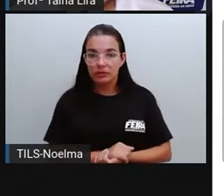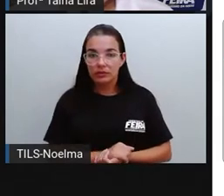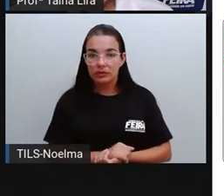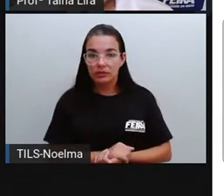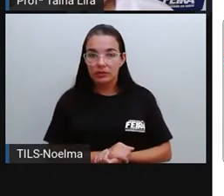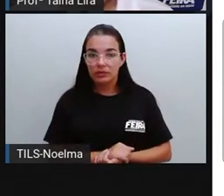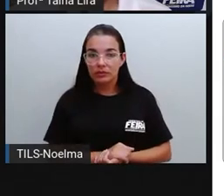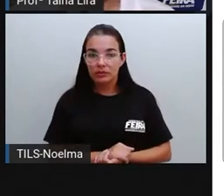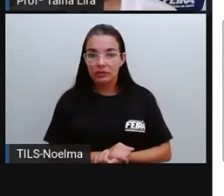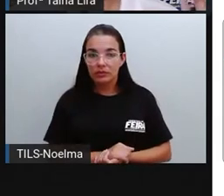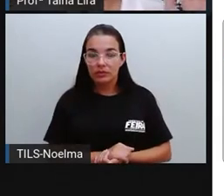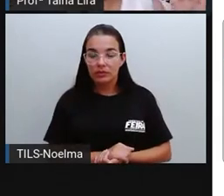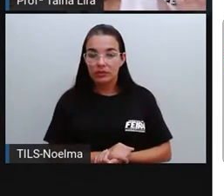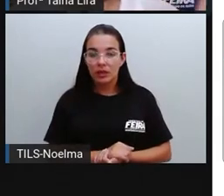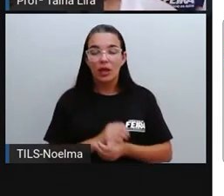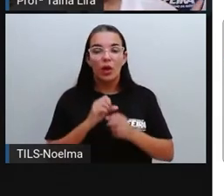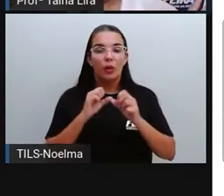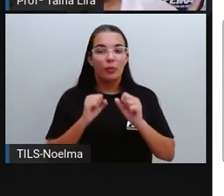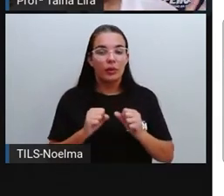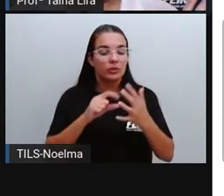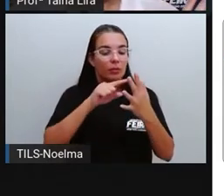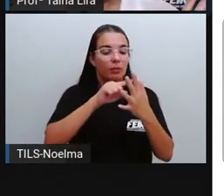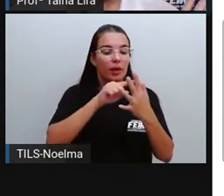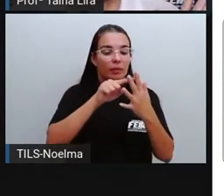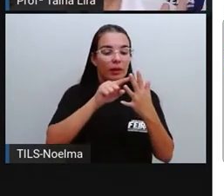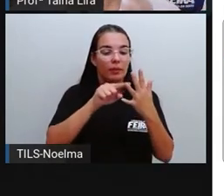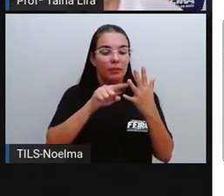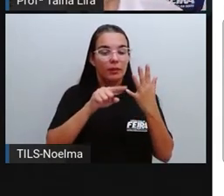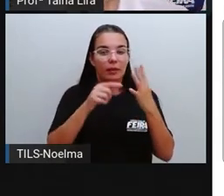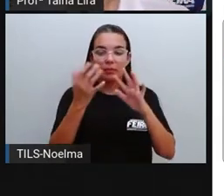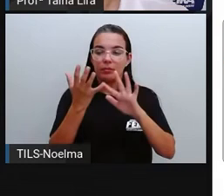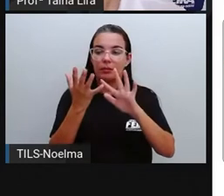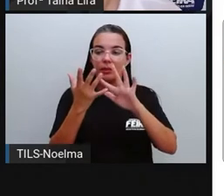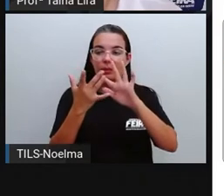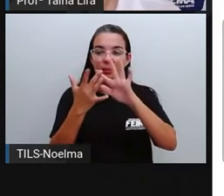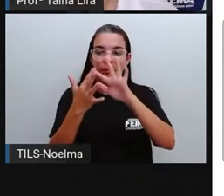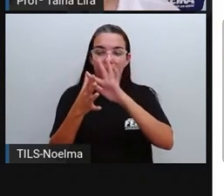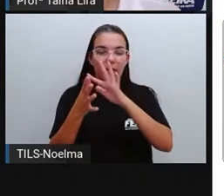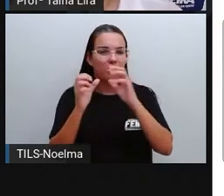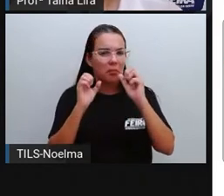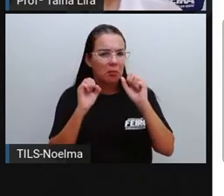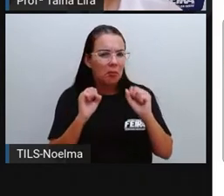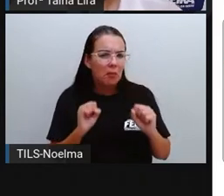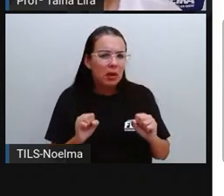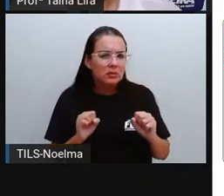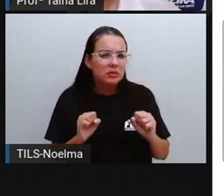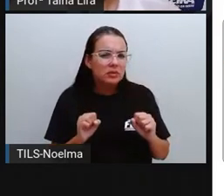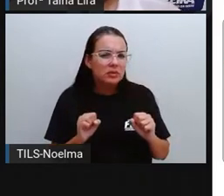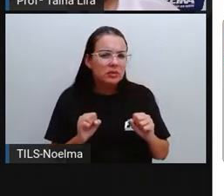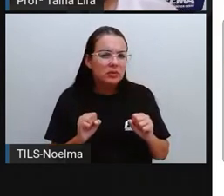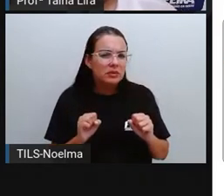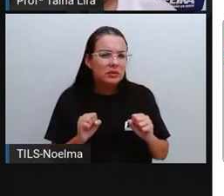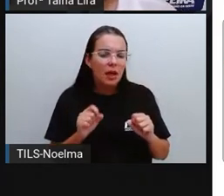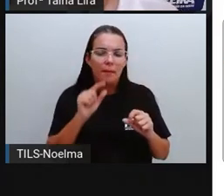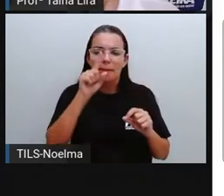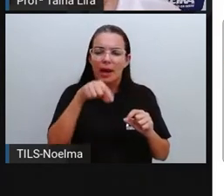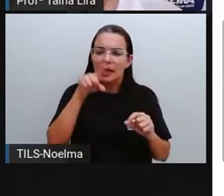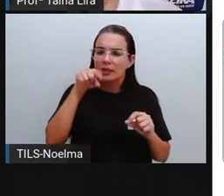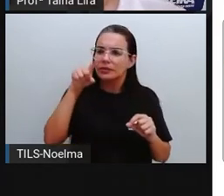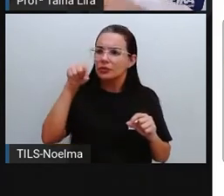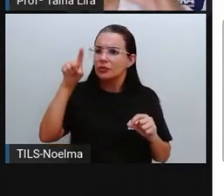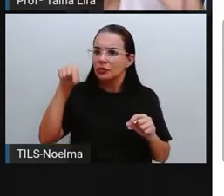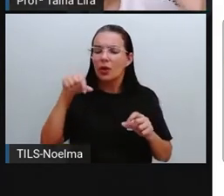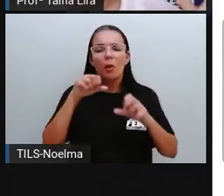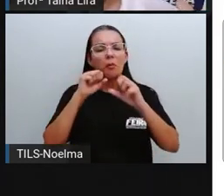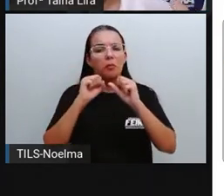E aí, a gente pode contar nos dedos? A gente pode usar, pode contar, fazer ali os palitinhos? A gente